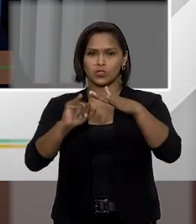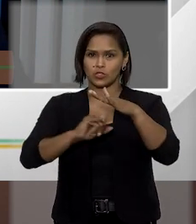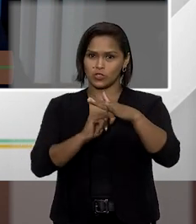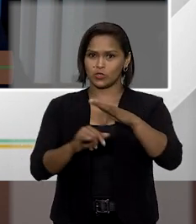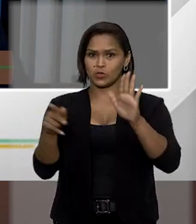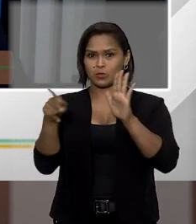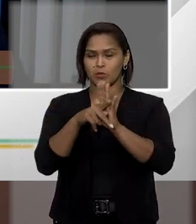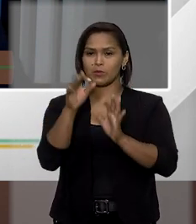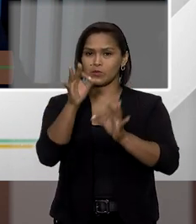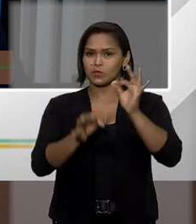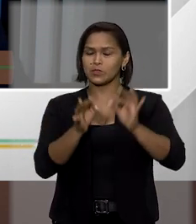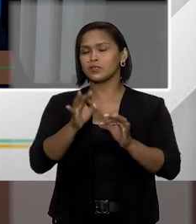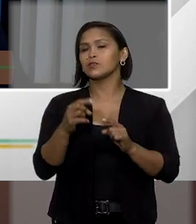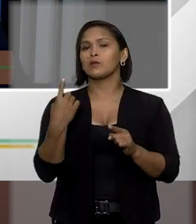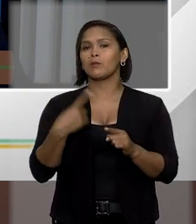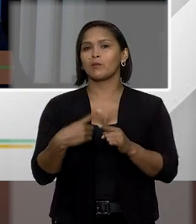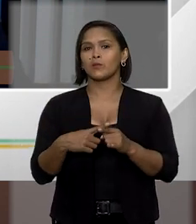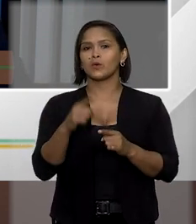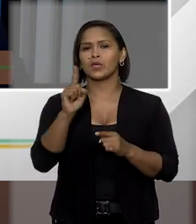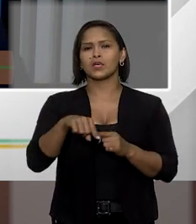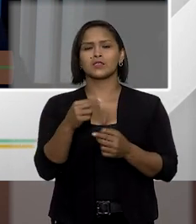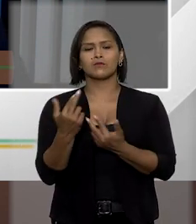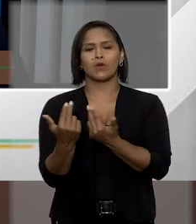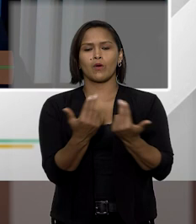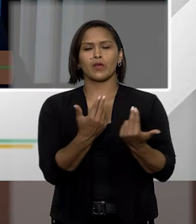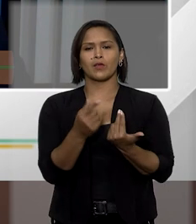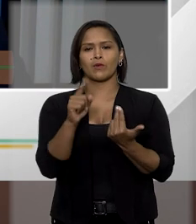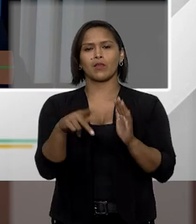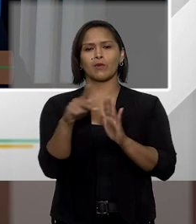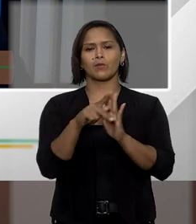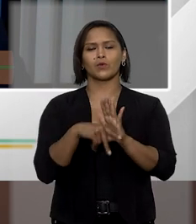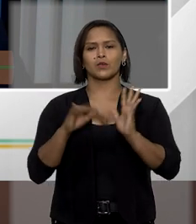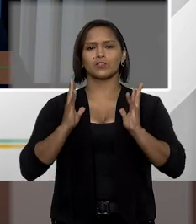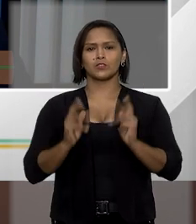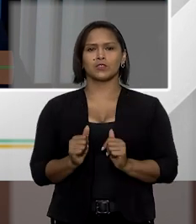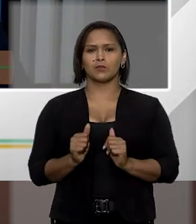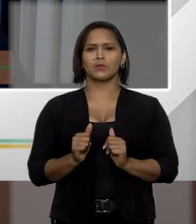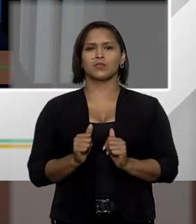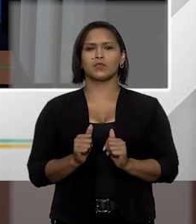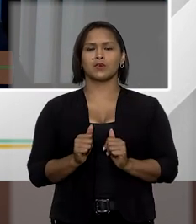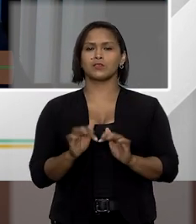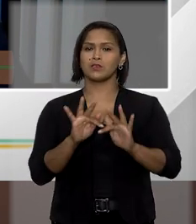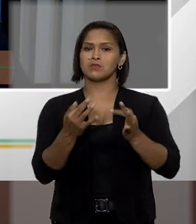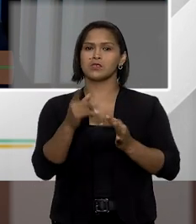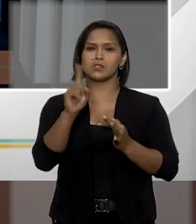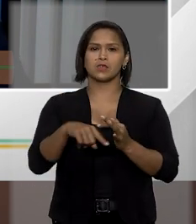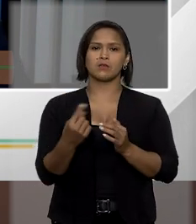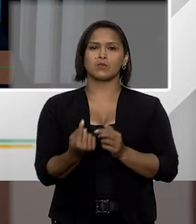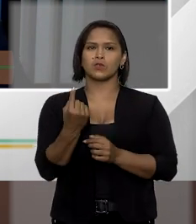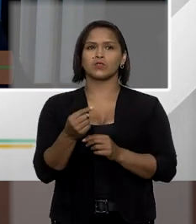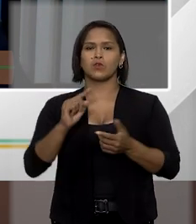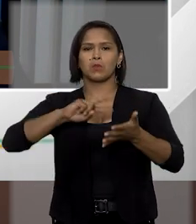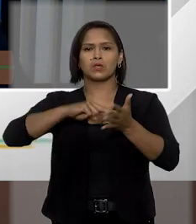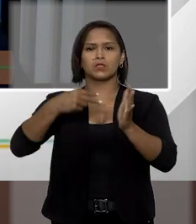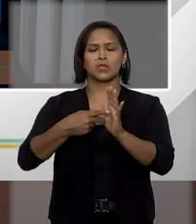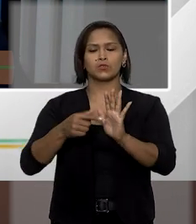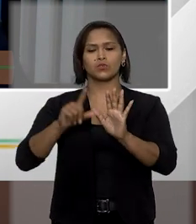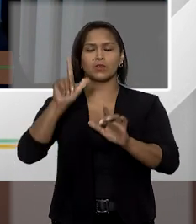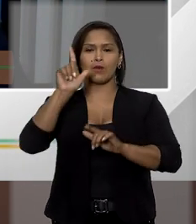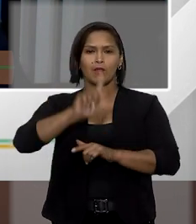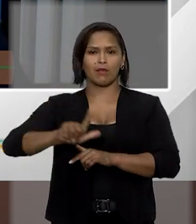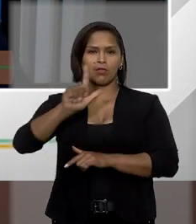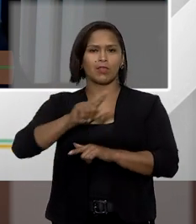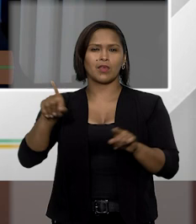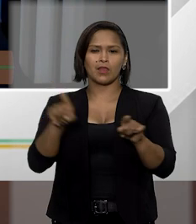institutos eminentemente jurídicos. Porque se fôssemos igualar o programa de integridade a pura e simplesmente uma tradução literal,